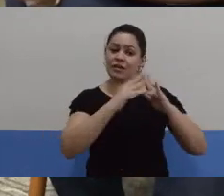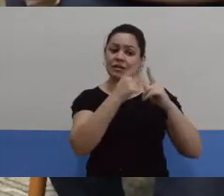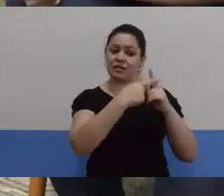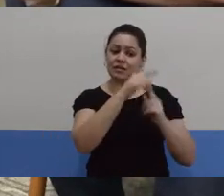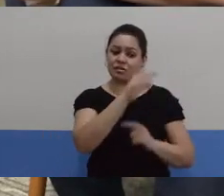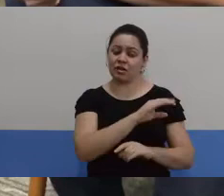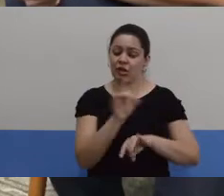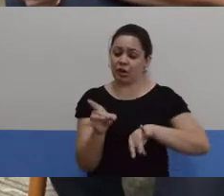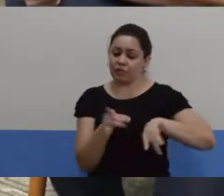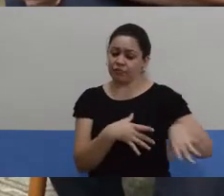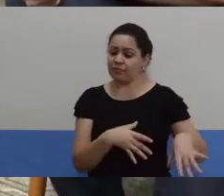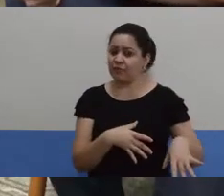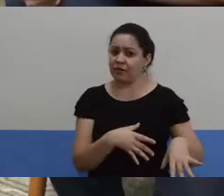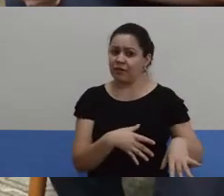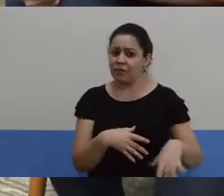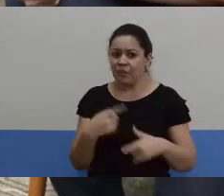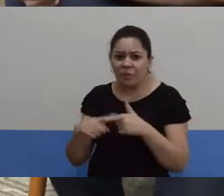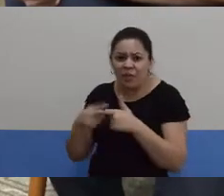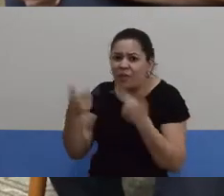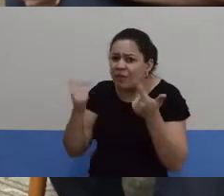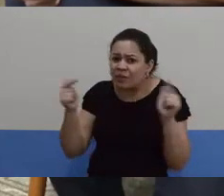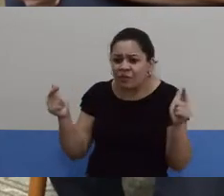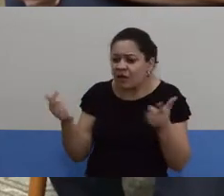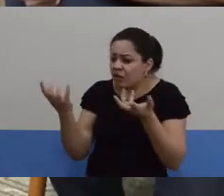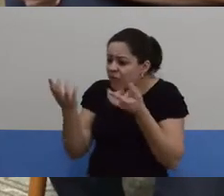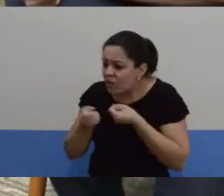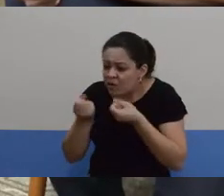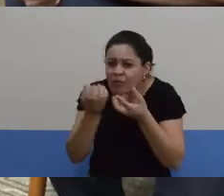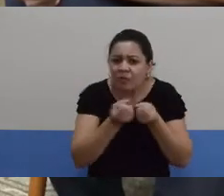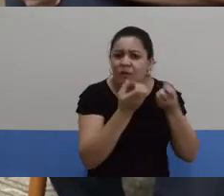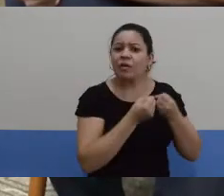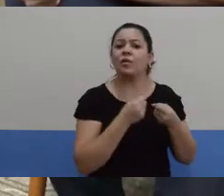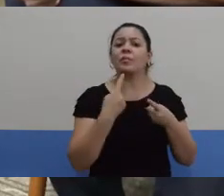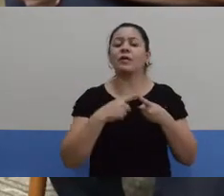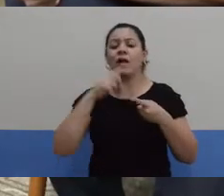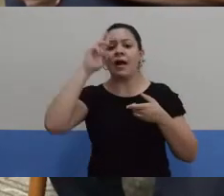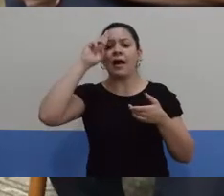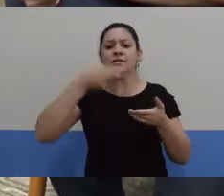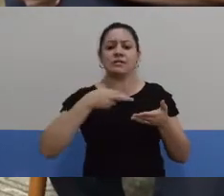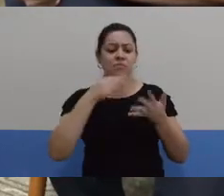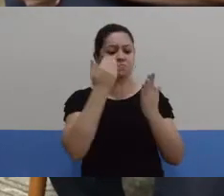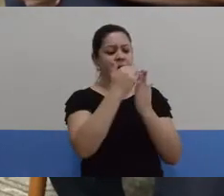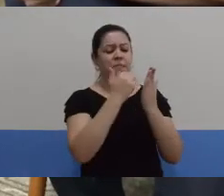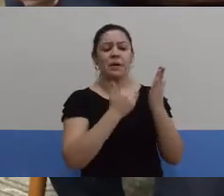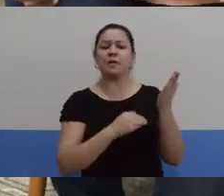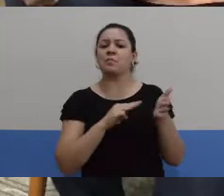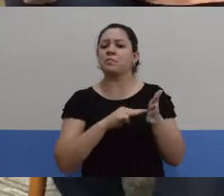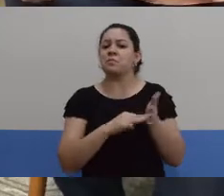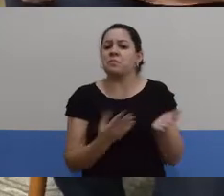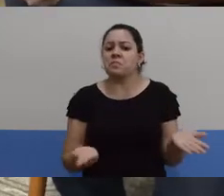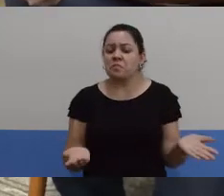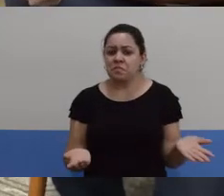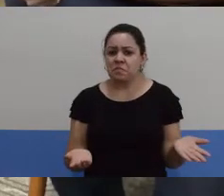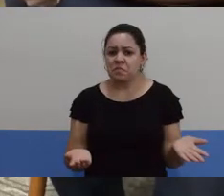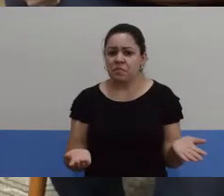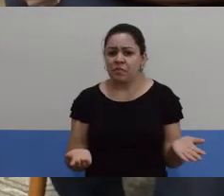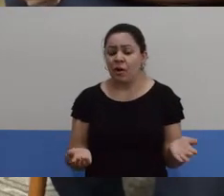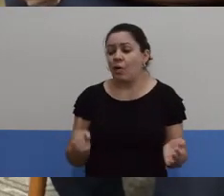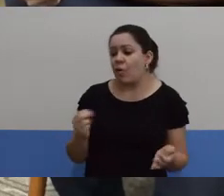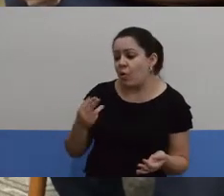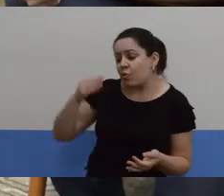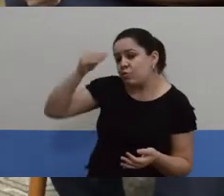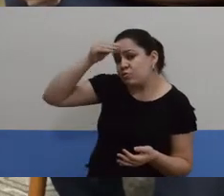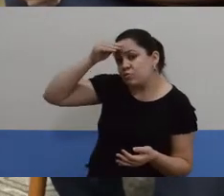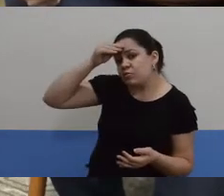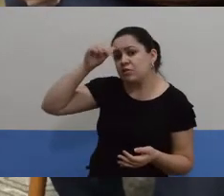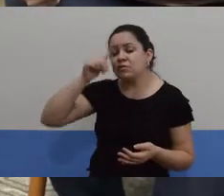para outra igreja, não tem problema, vamos ouvir, vamos ver quais são as razões para que fizeram isso, né? Aquele sobrinho, aquela sobrinha, aquele jovem